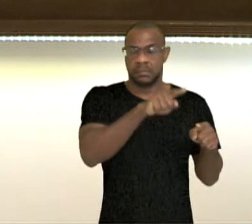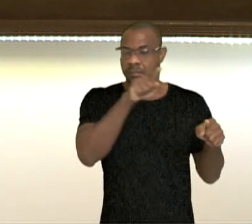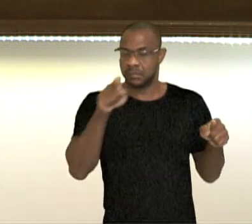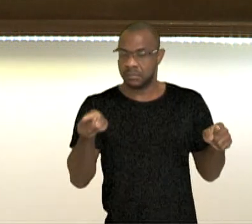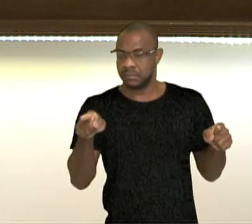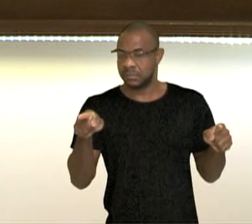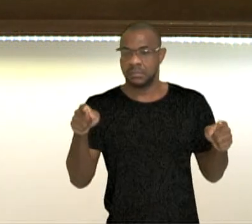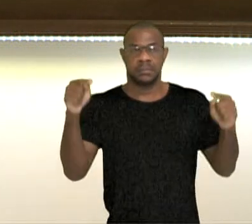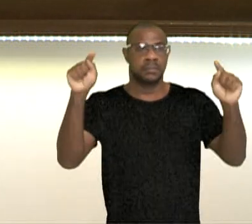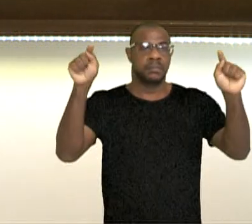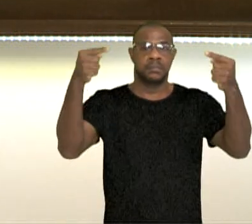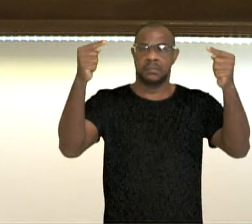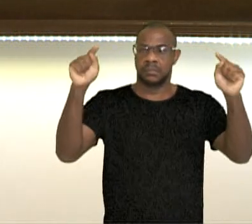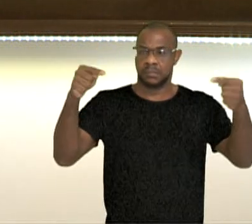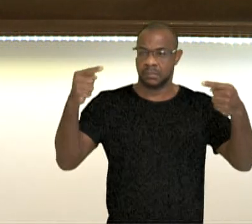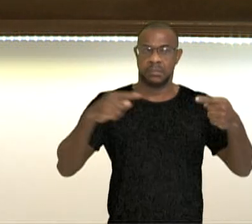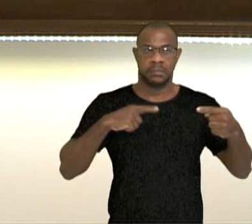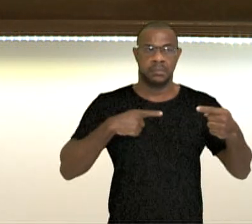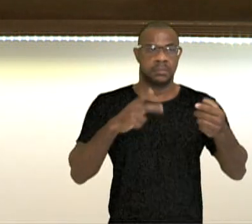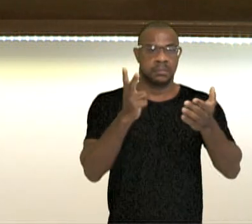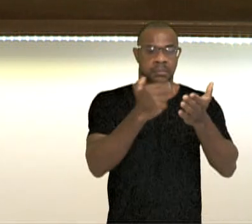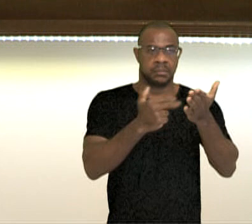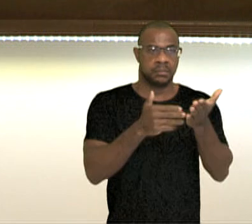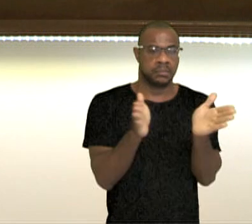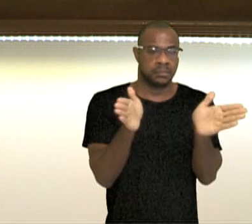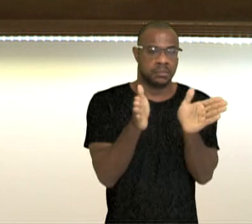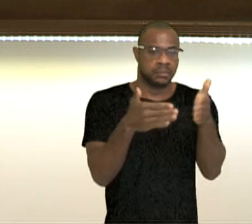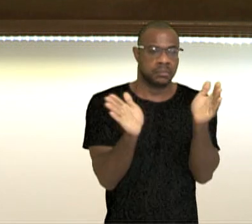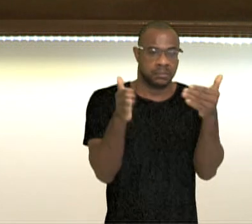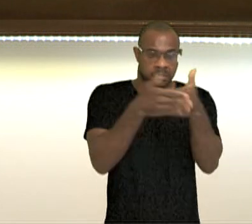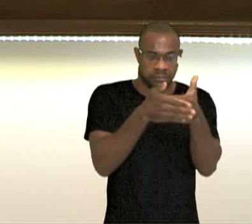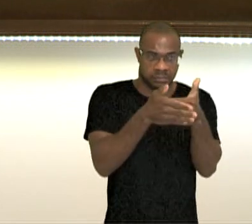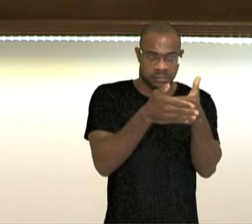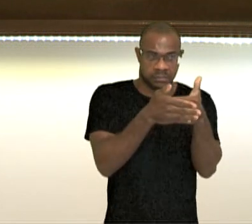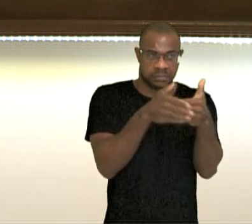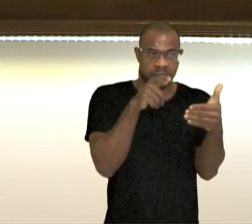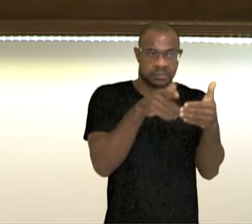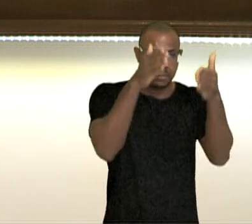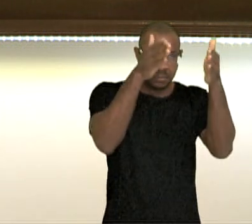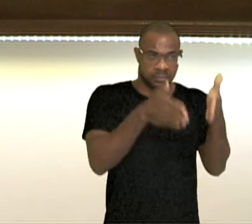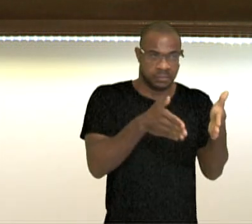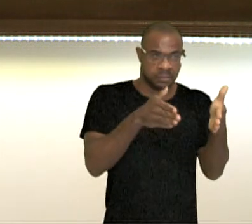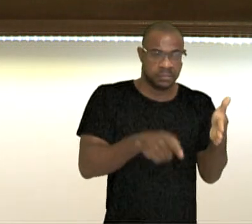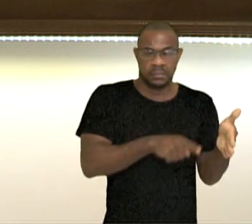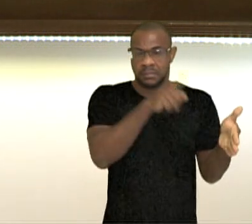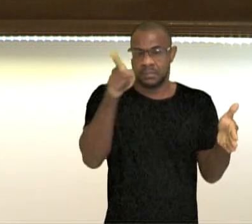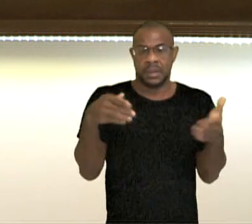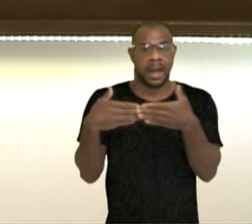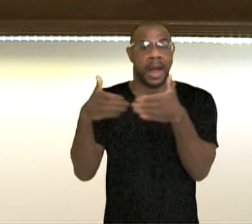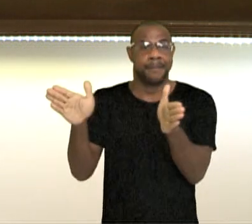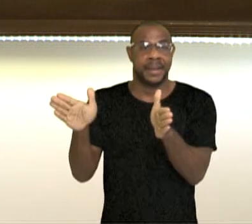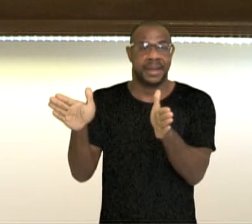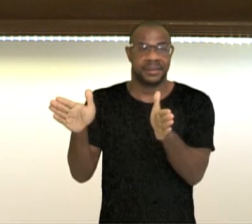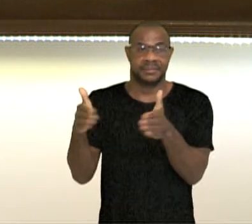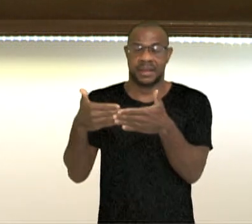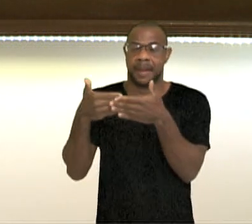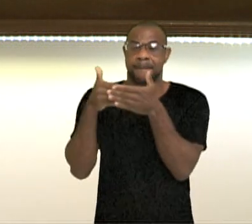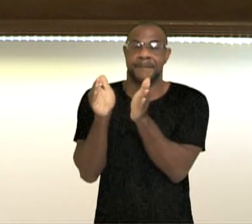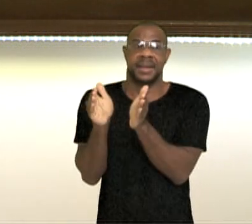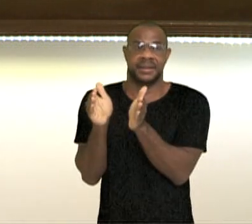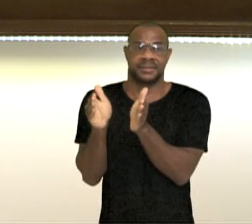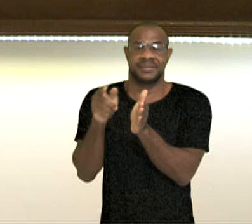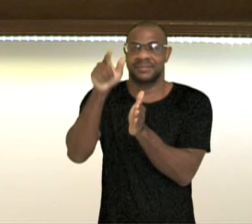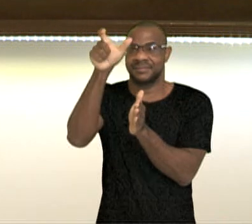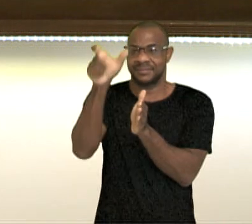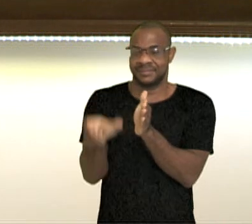seja, eu tenho o desenho dele fechadinho no lado esquerdo e eu tenho ele aberto, vamos dizer